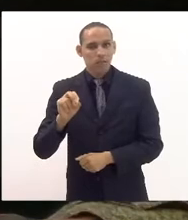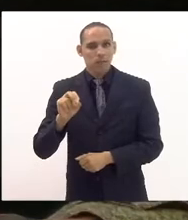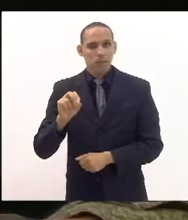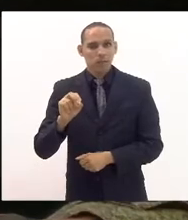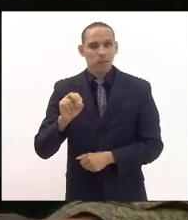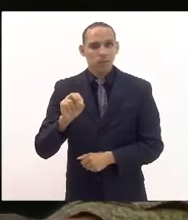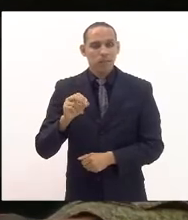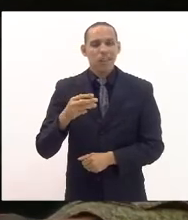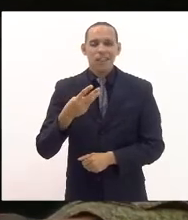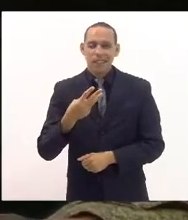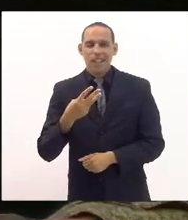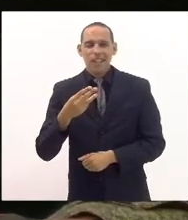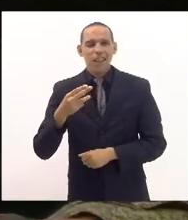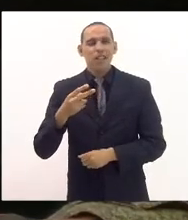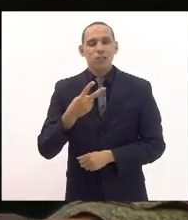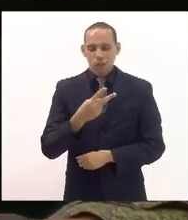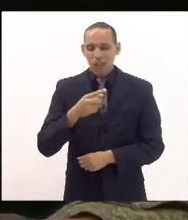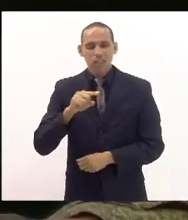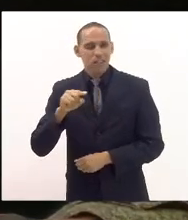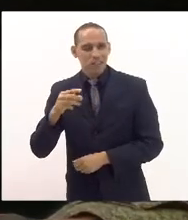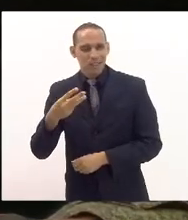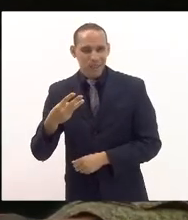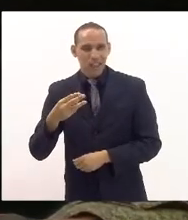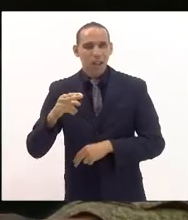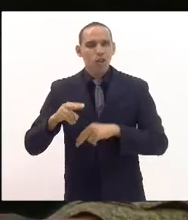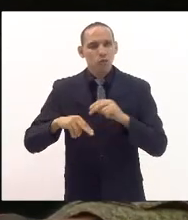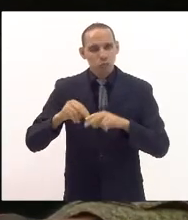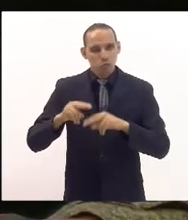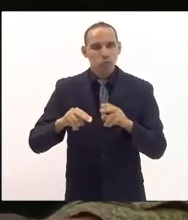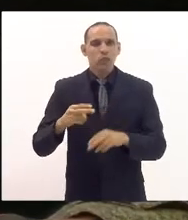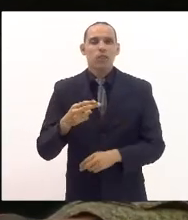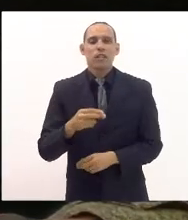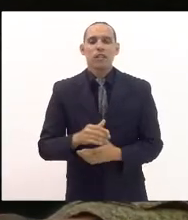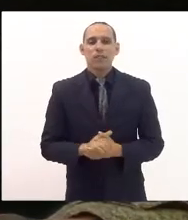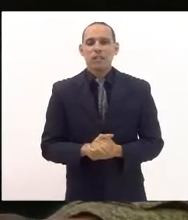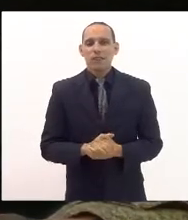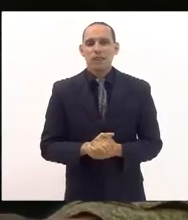de Junho nos dias dois e três de junho de 2020